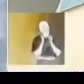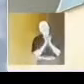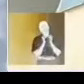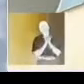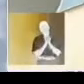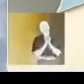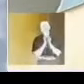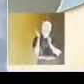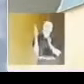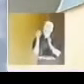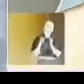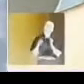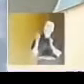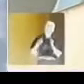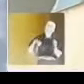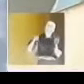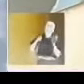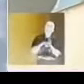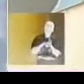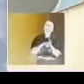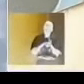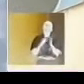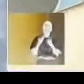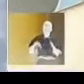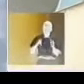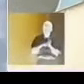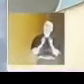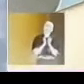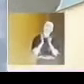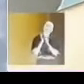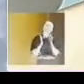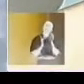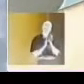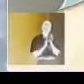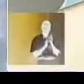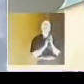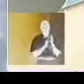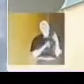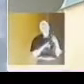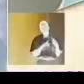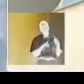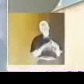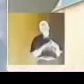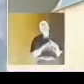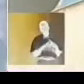volta. O Espírito Santo tem guardadinho a sua foto original,